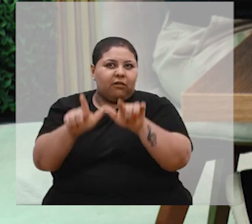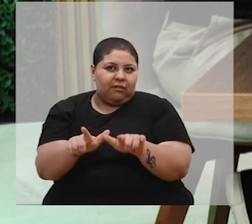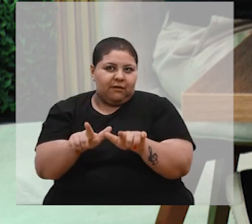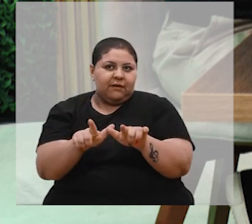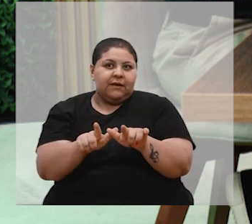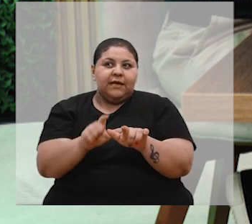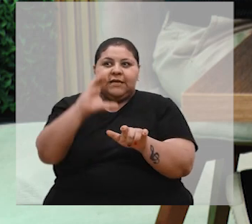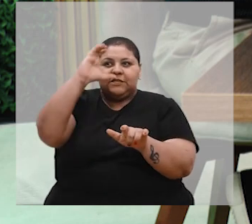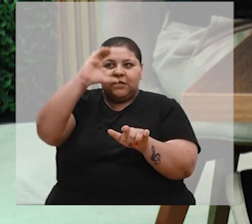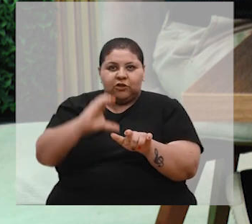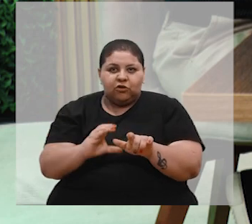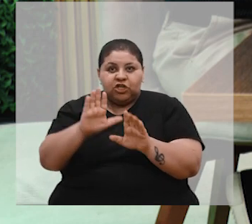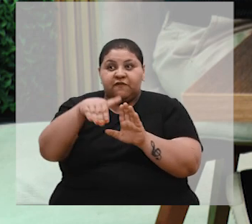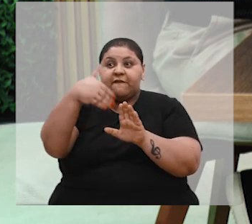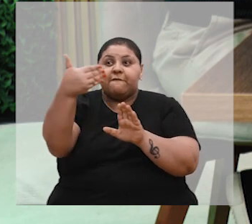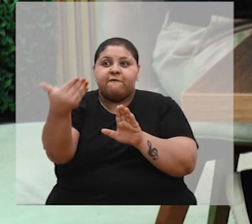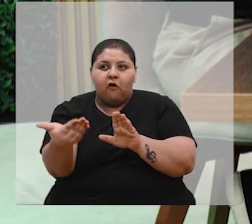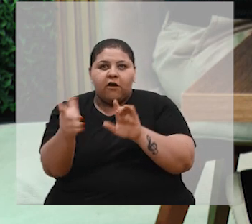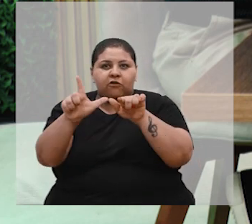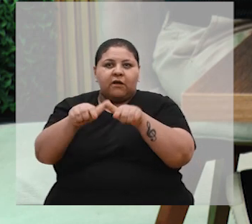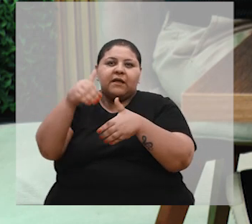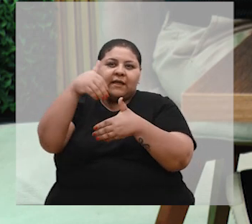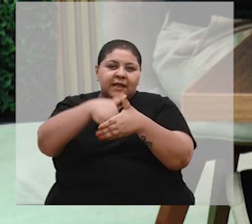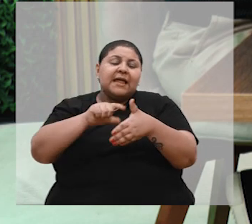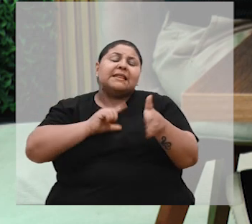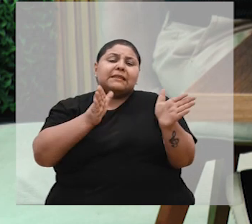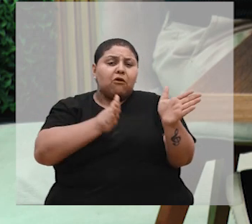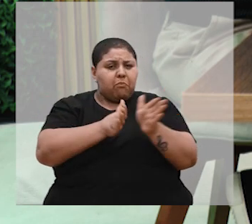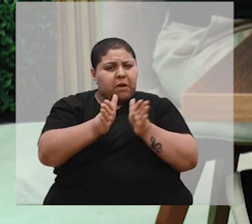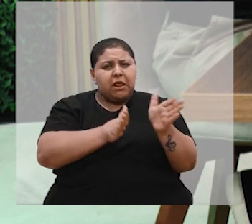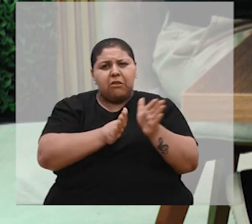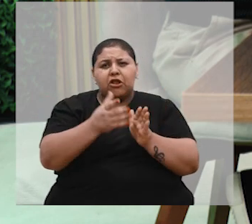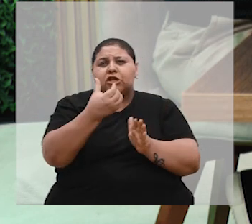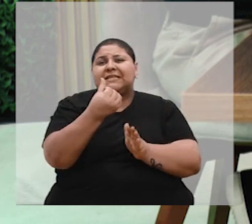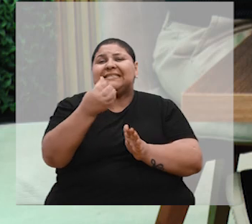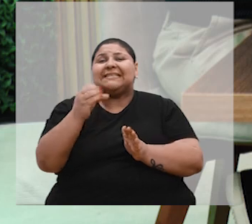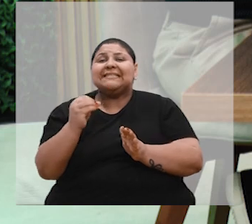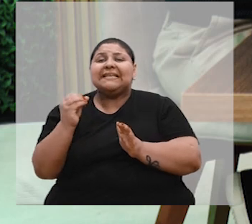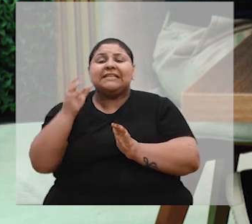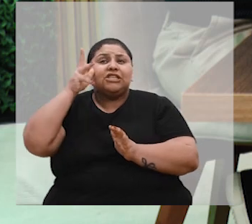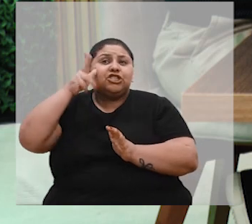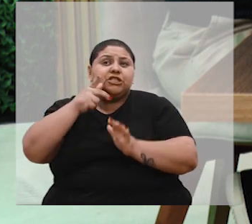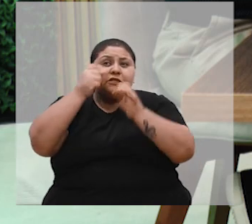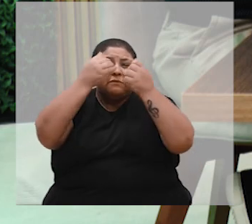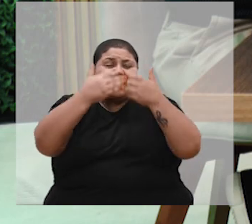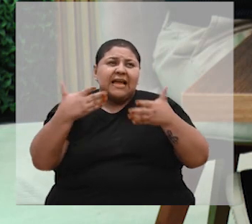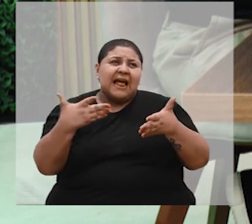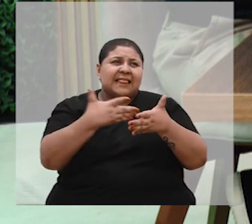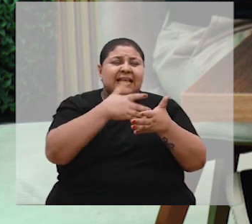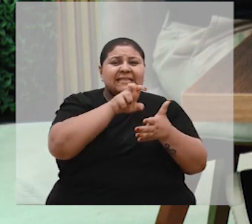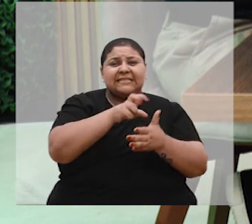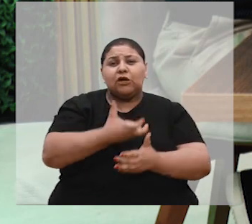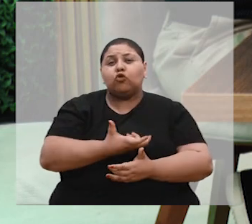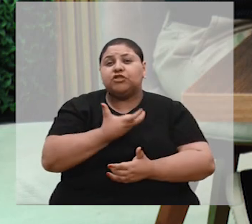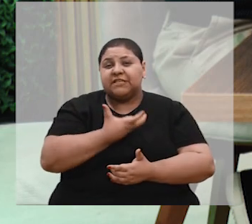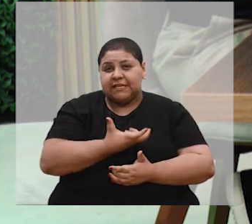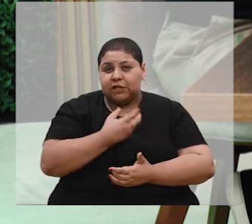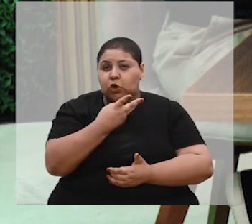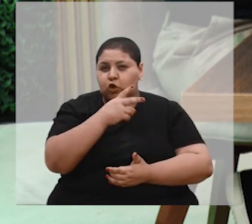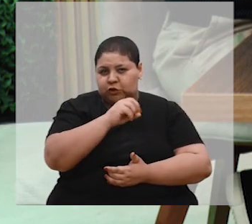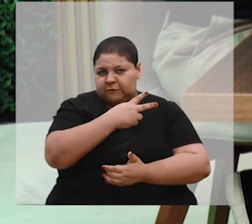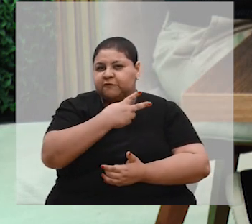seu domicílio, ele tem ali um prazo bem generoso para justificar de 60 dias. Então, vai até ali dia 5 de dezembro